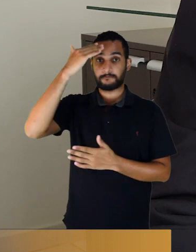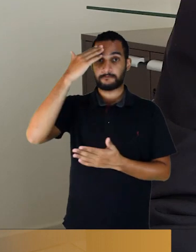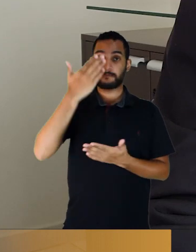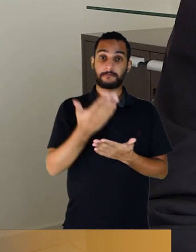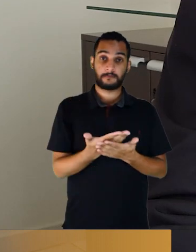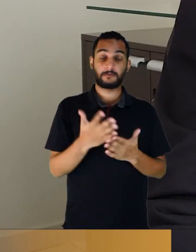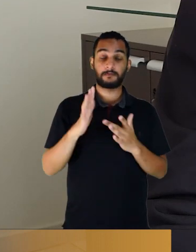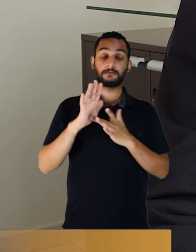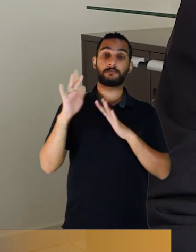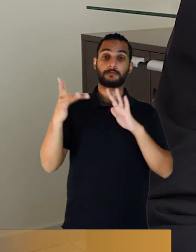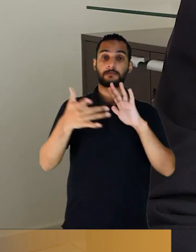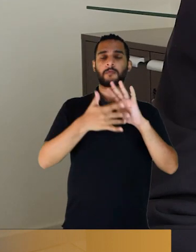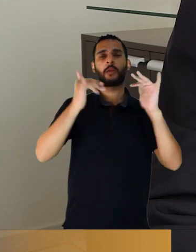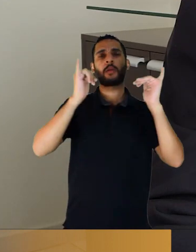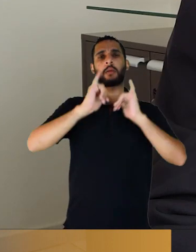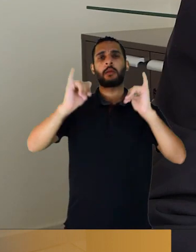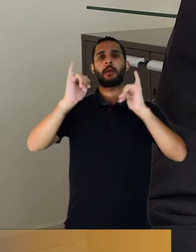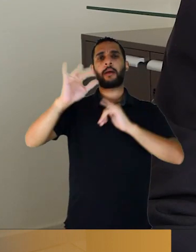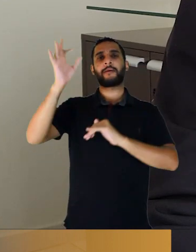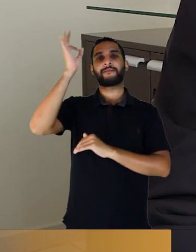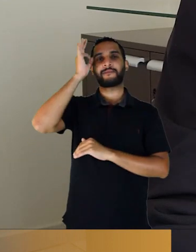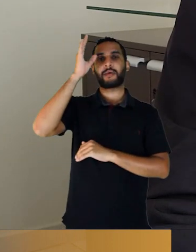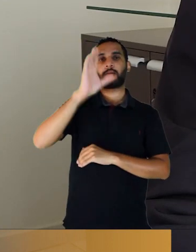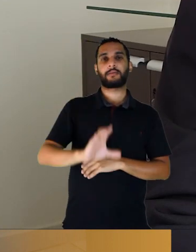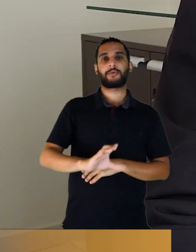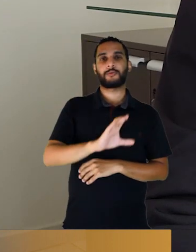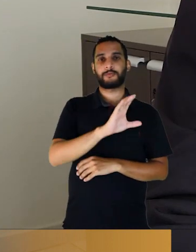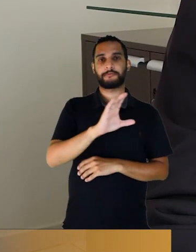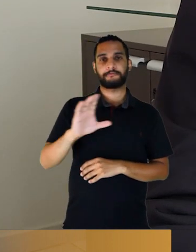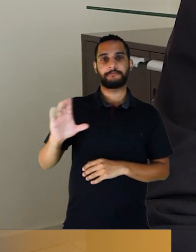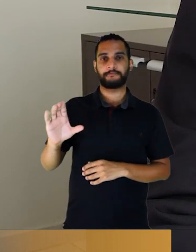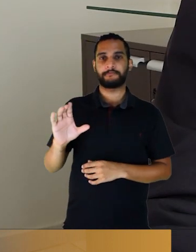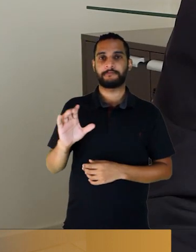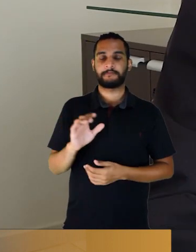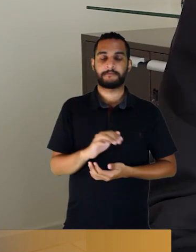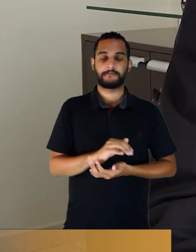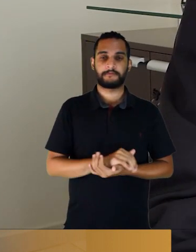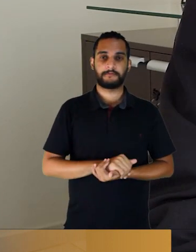todos nós que cremos em Jesus e professamos a fé católica.